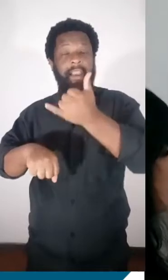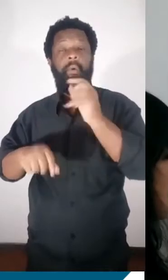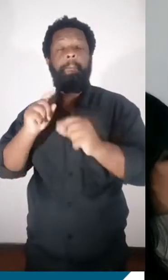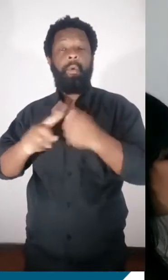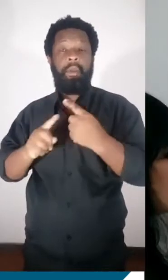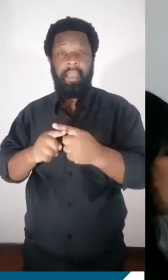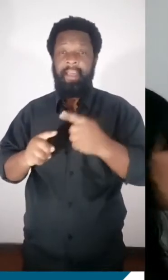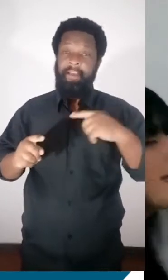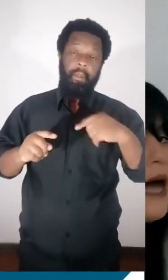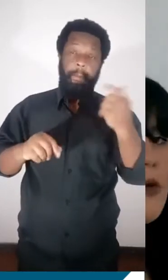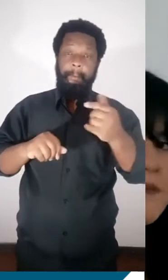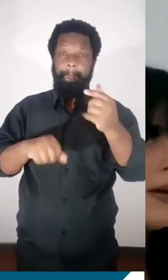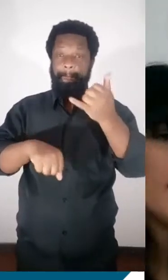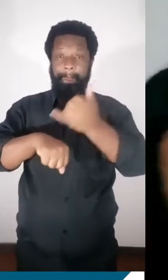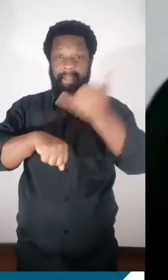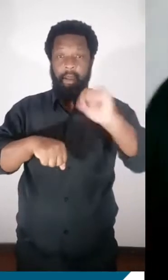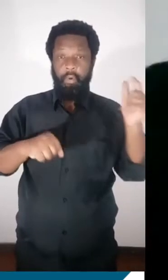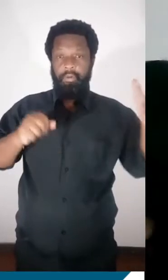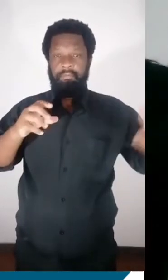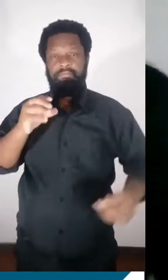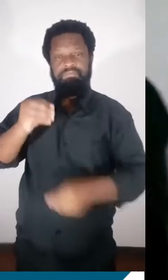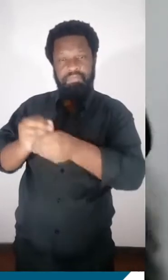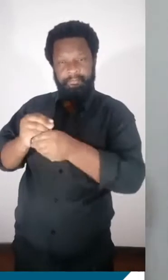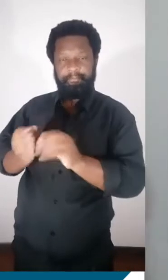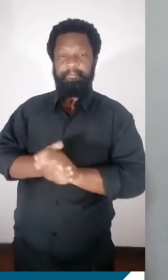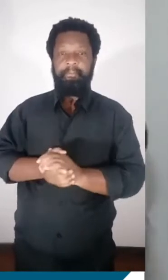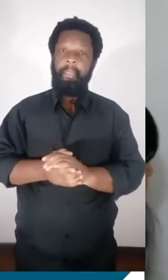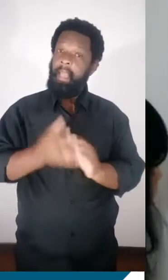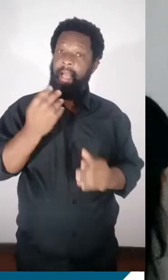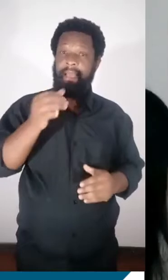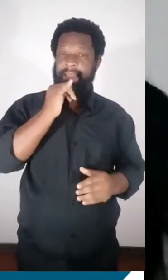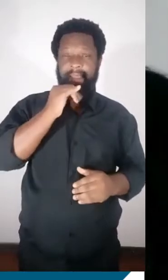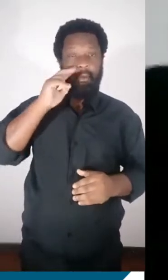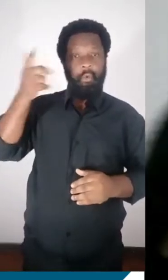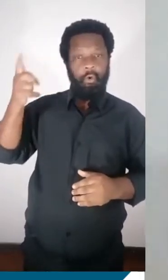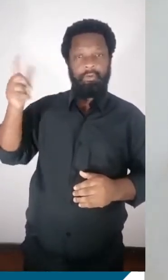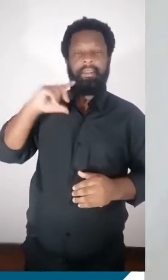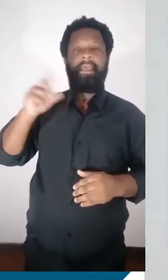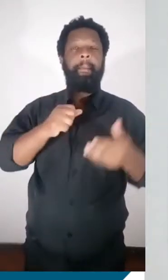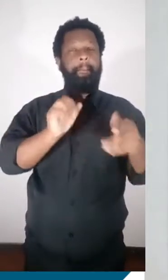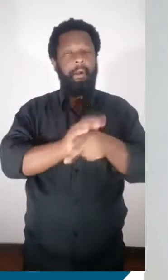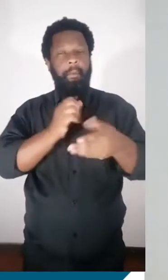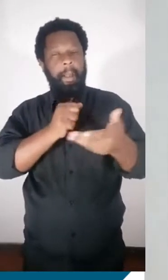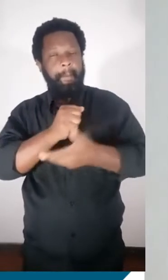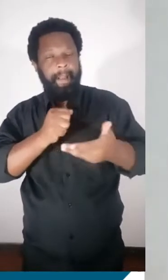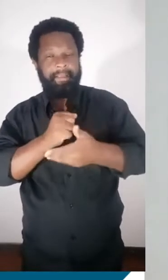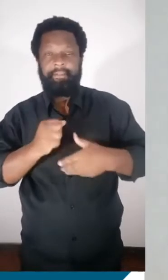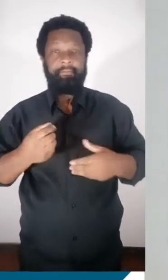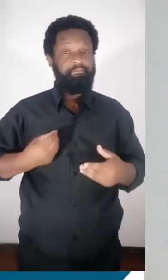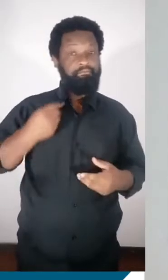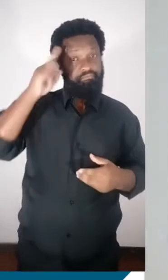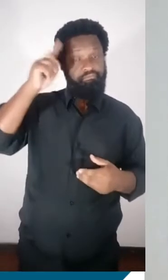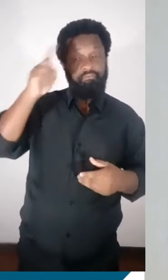cátion derivado de um metal. Beleza? Bom, aqui eu coloquei alguns exemplos de bases do